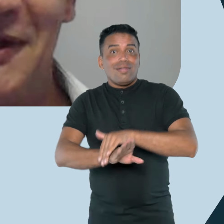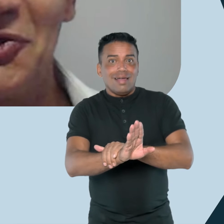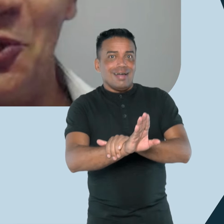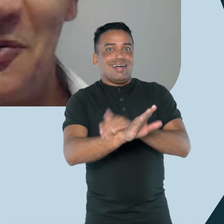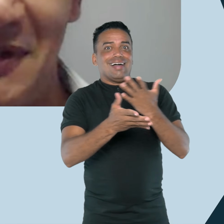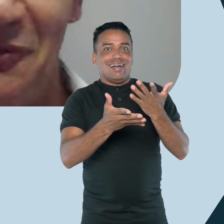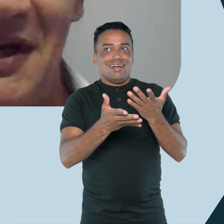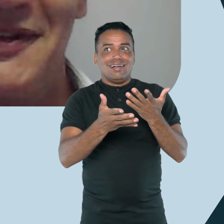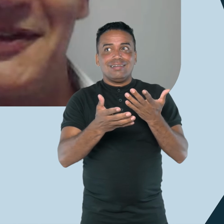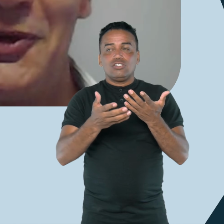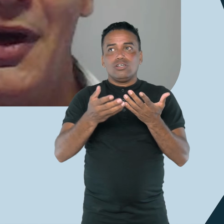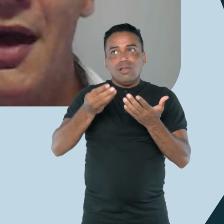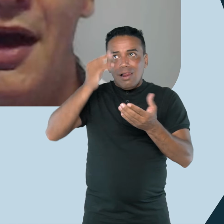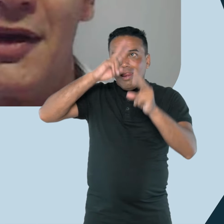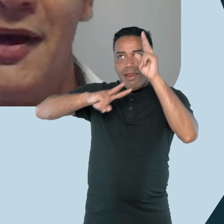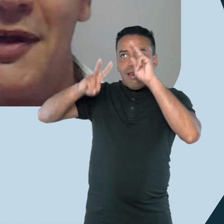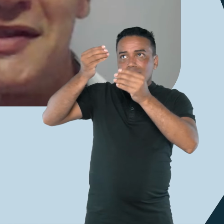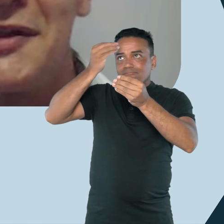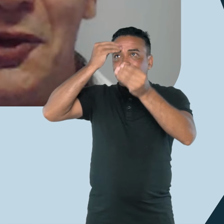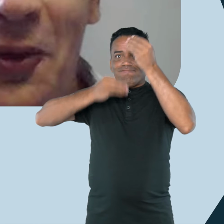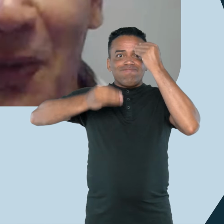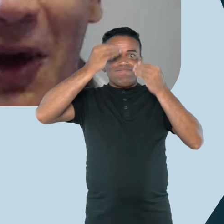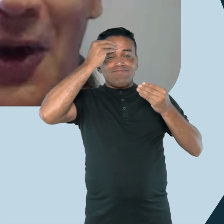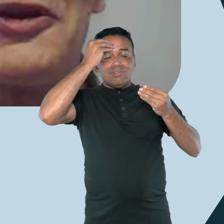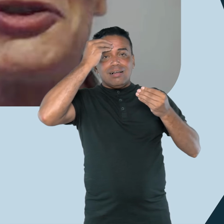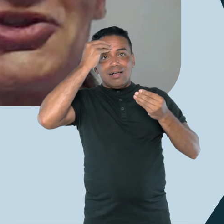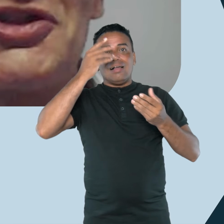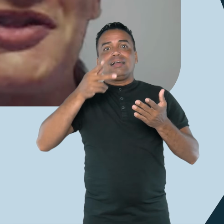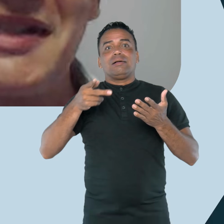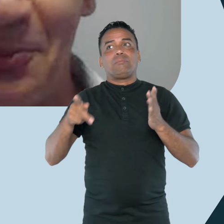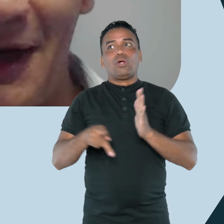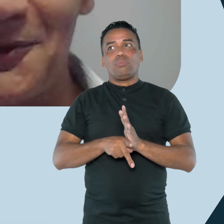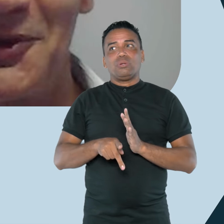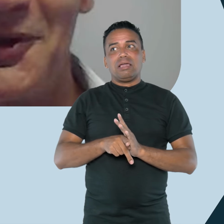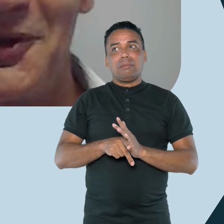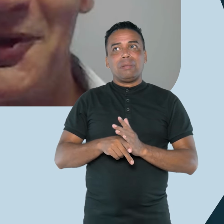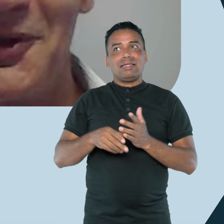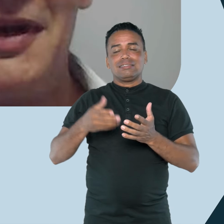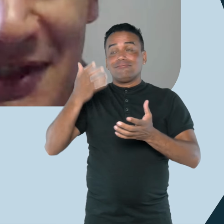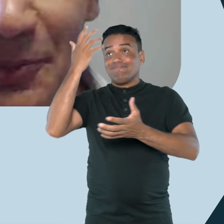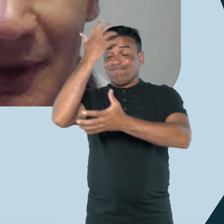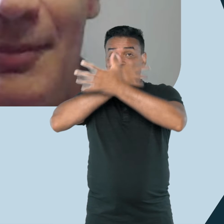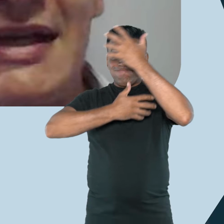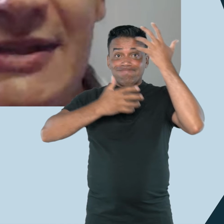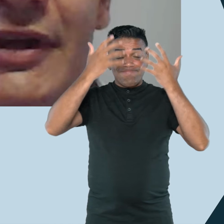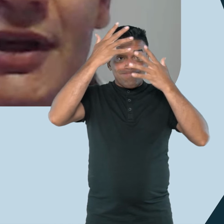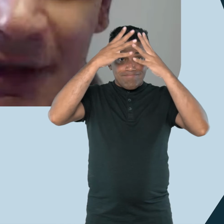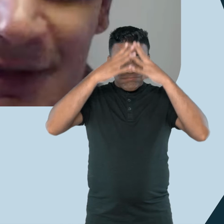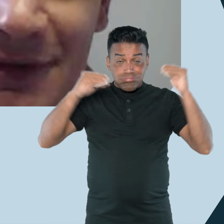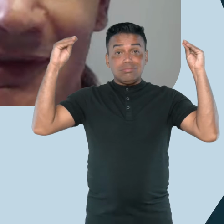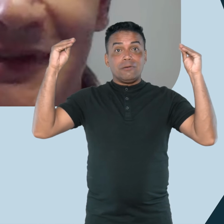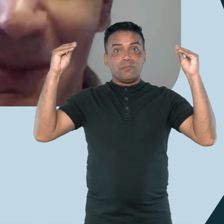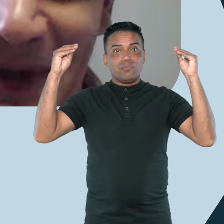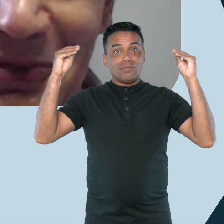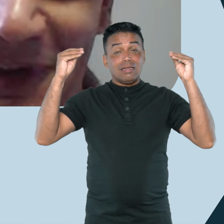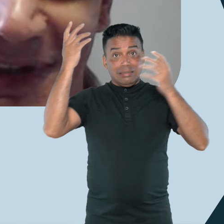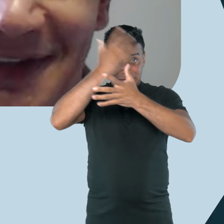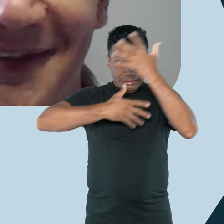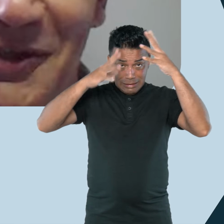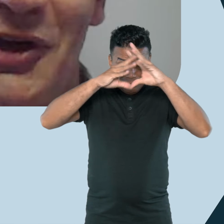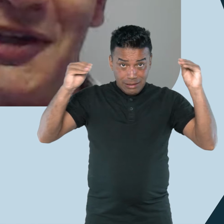questão, né, de conservar, entendeu? Ela se deu como algo que já tinha dissipado. Dissipa, mas